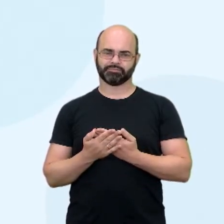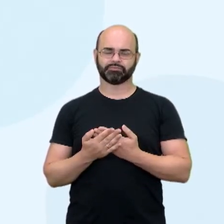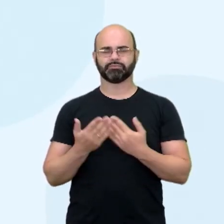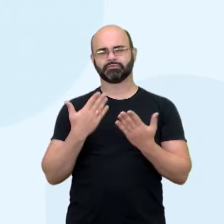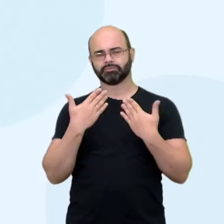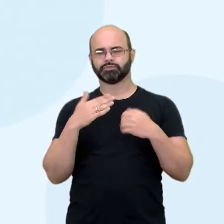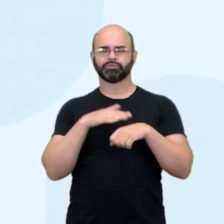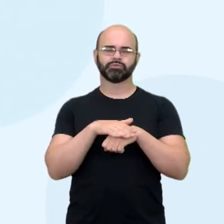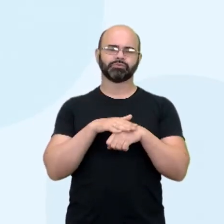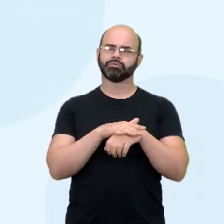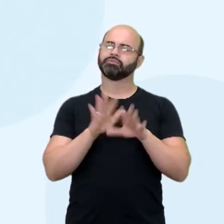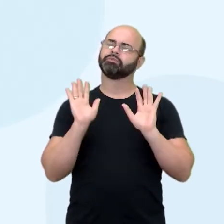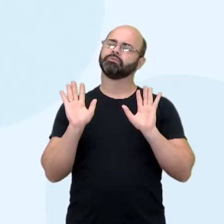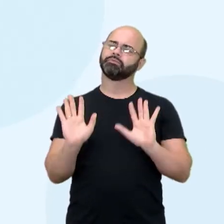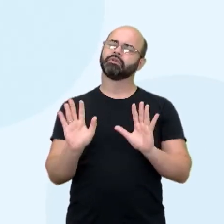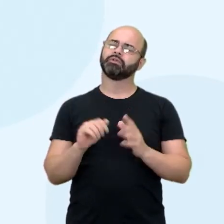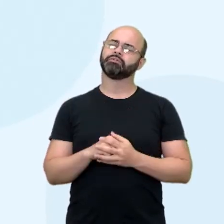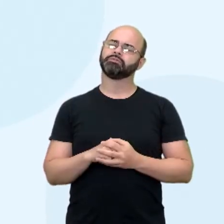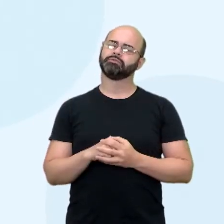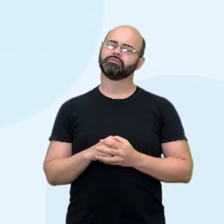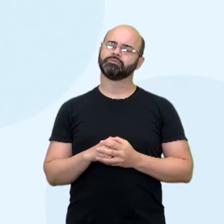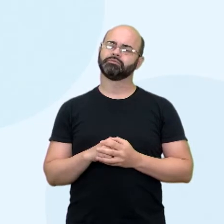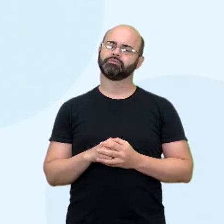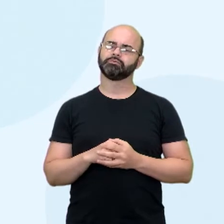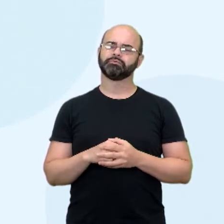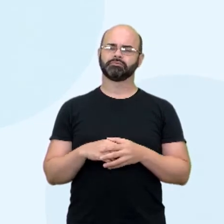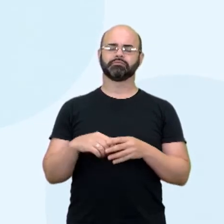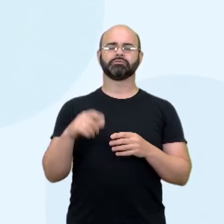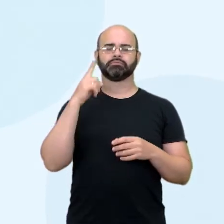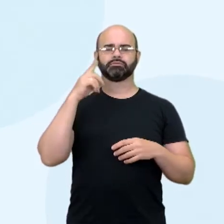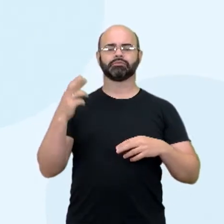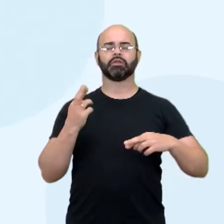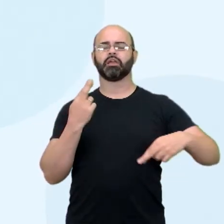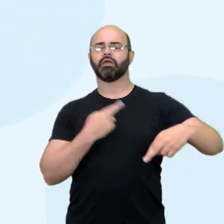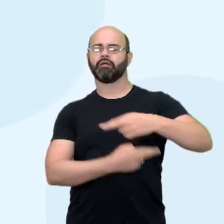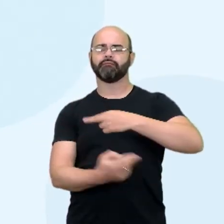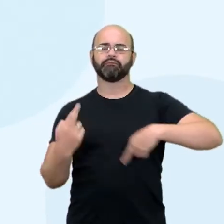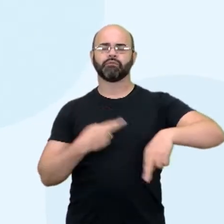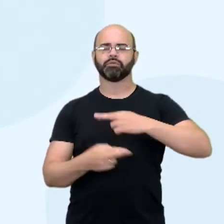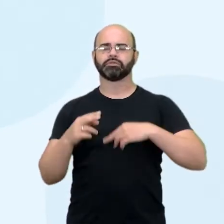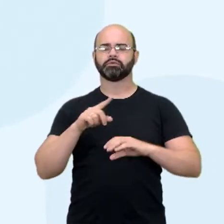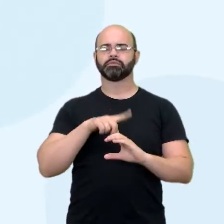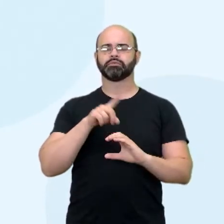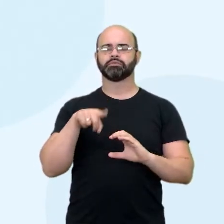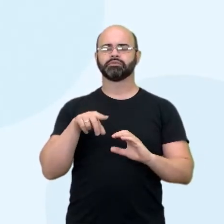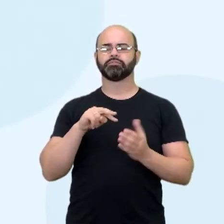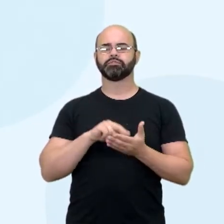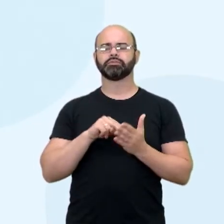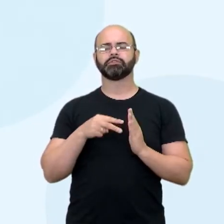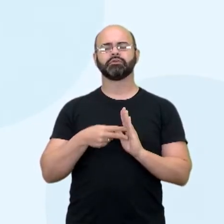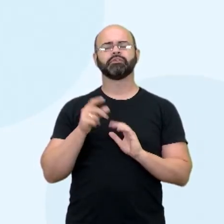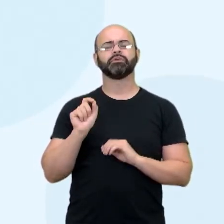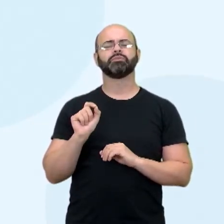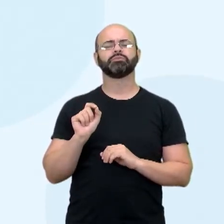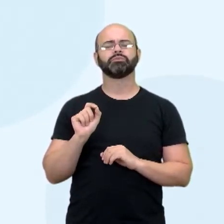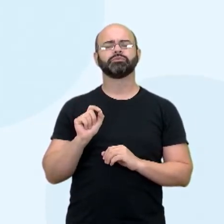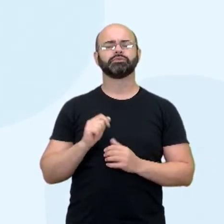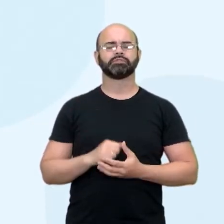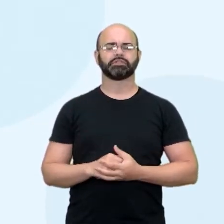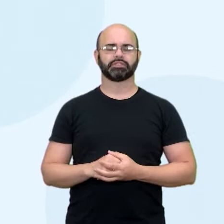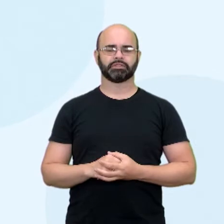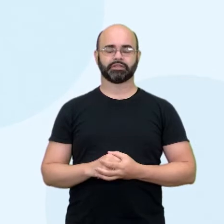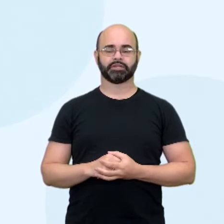afinal de contas o que que é revolução científica revolução científica é um termo que aparece para gente